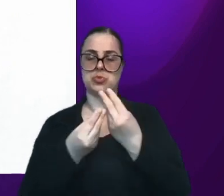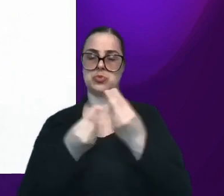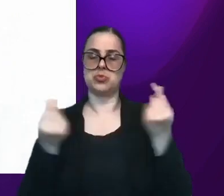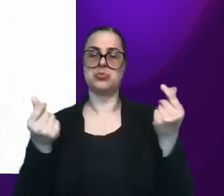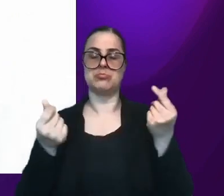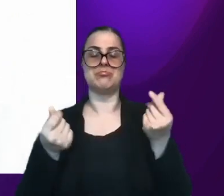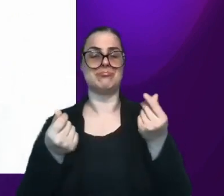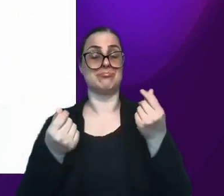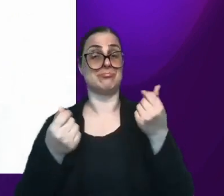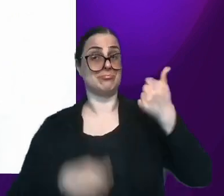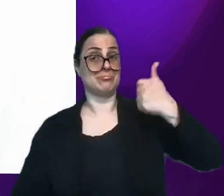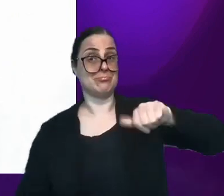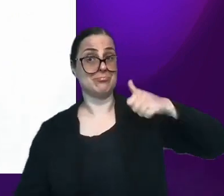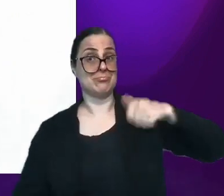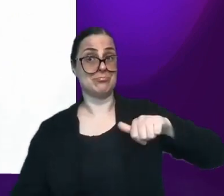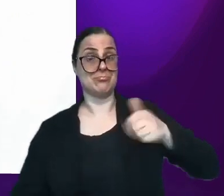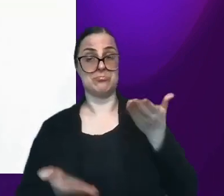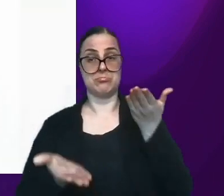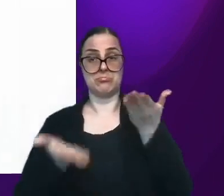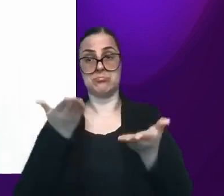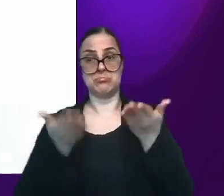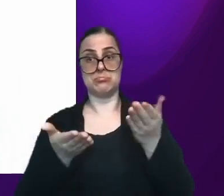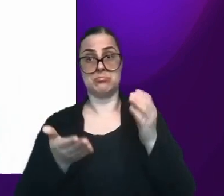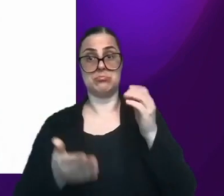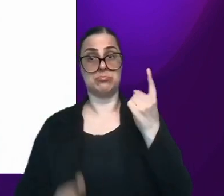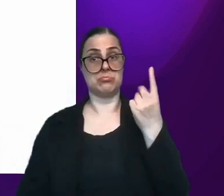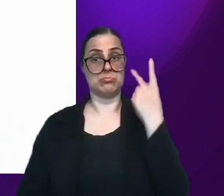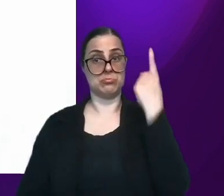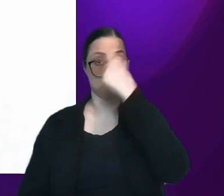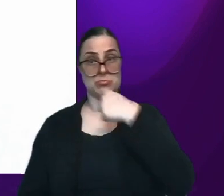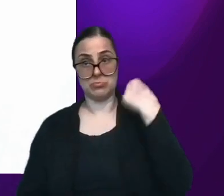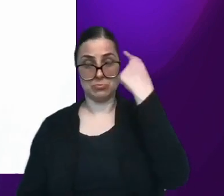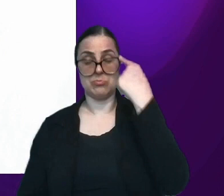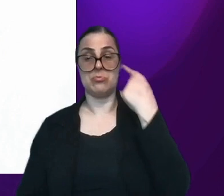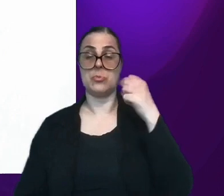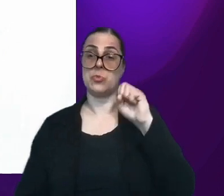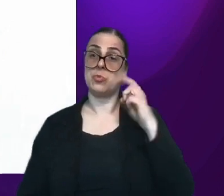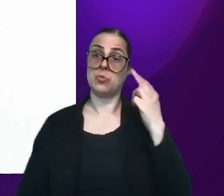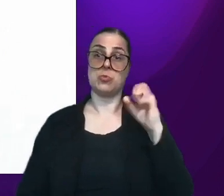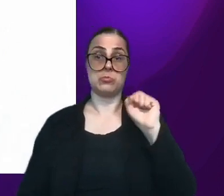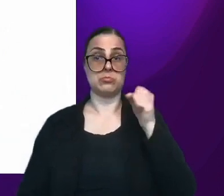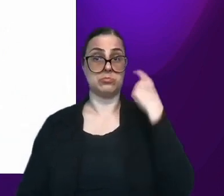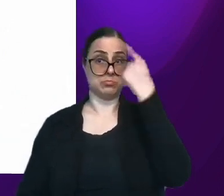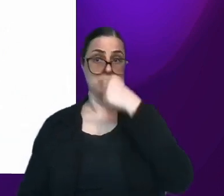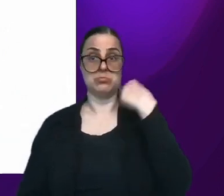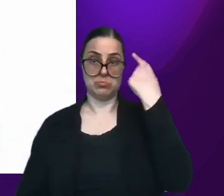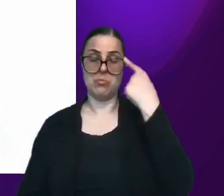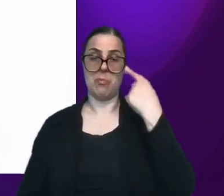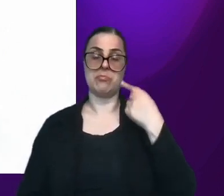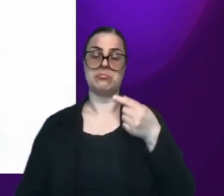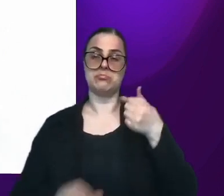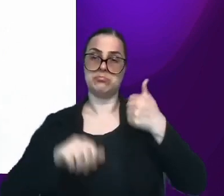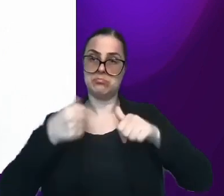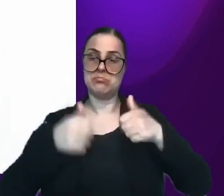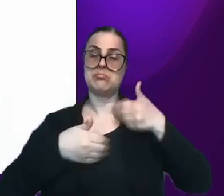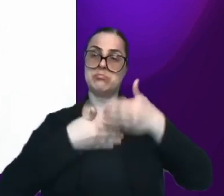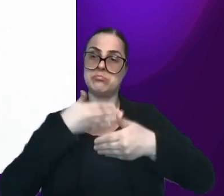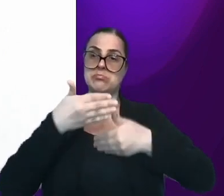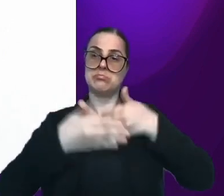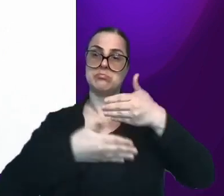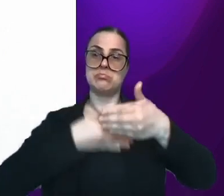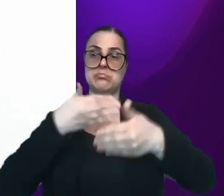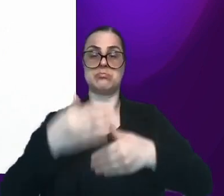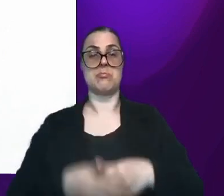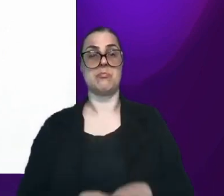balanço feita a cada 12 ou 8 horas. Né? Aqui a gente tem o nosso formulário para avaliação